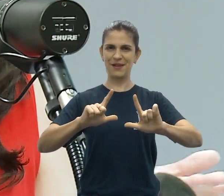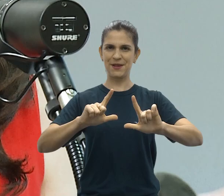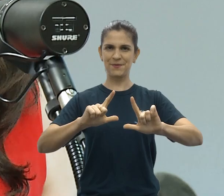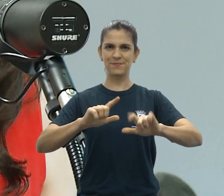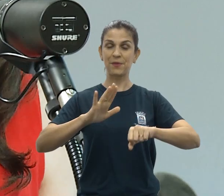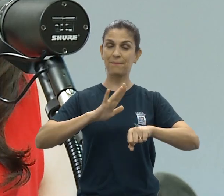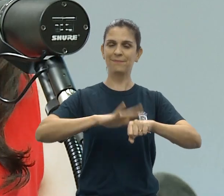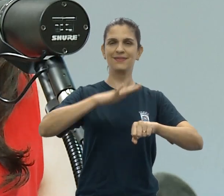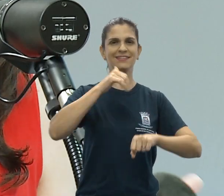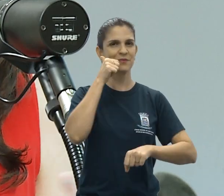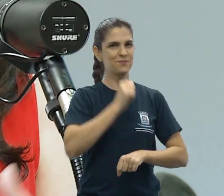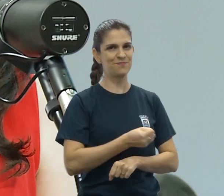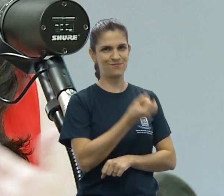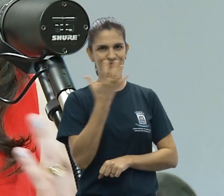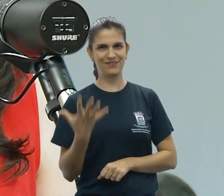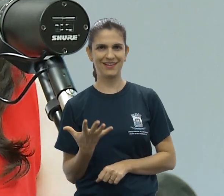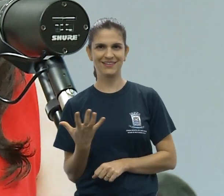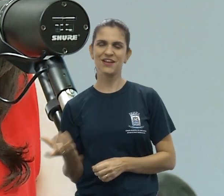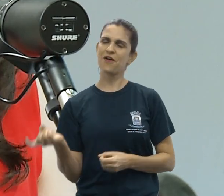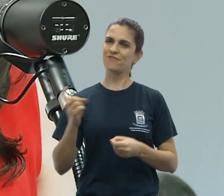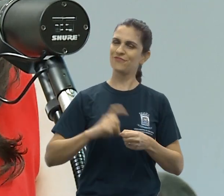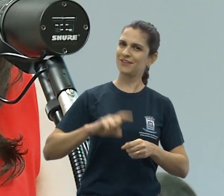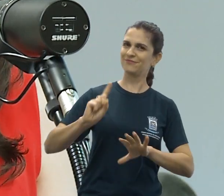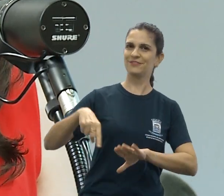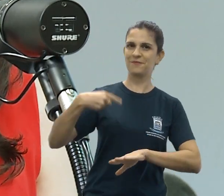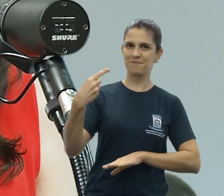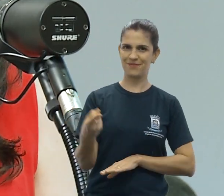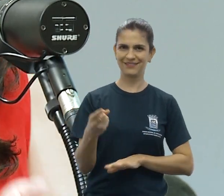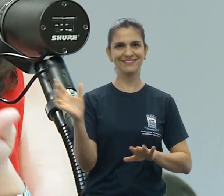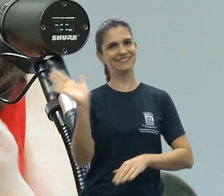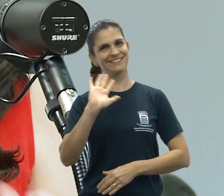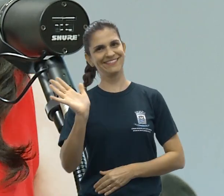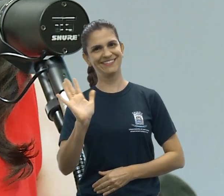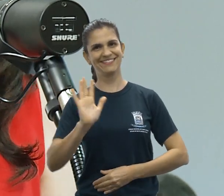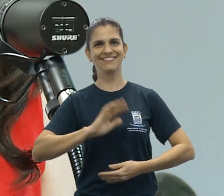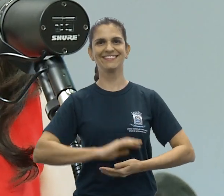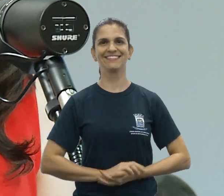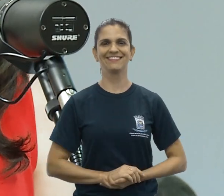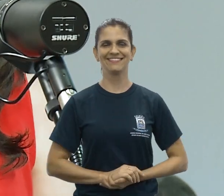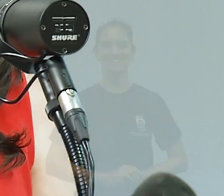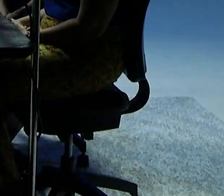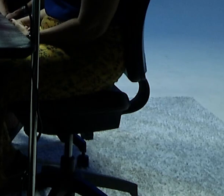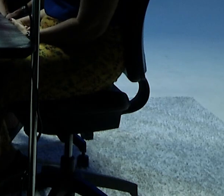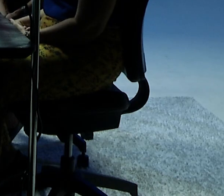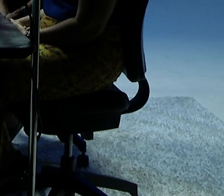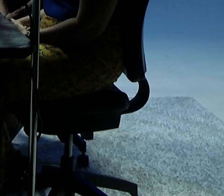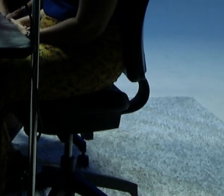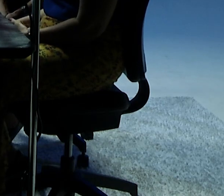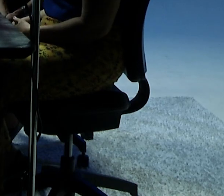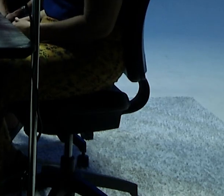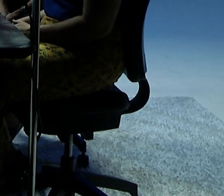fim, ao Mais Mulheres. Voltamos numa próxima edição e até mais.